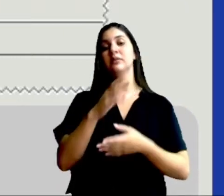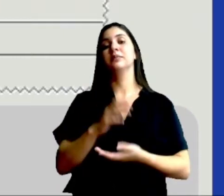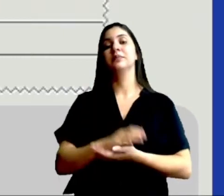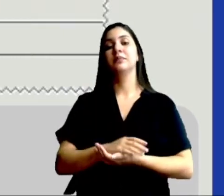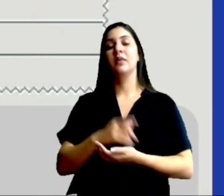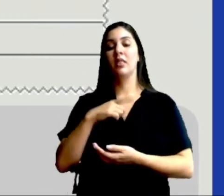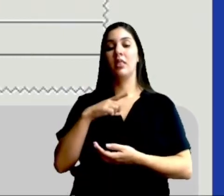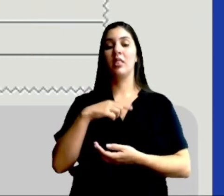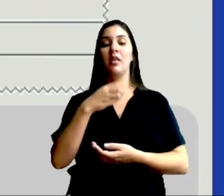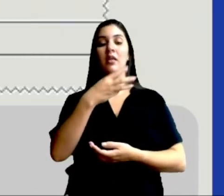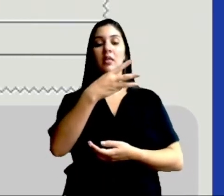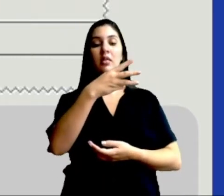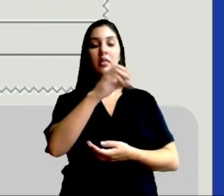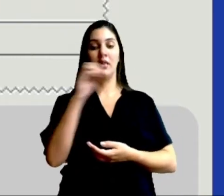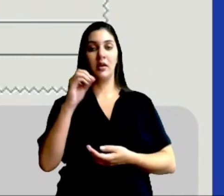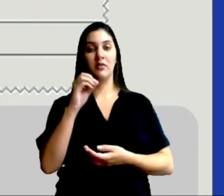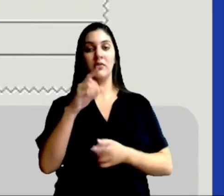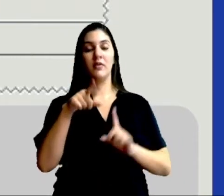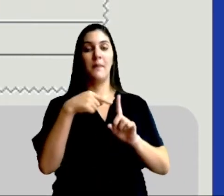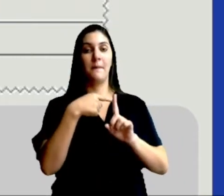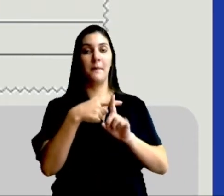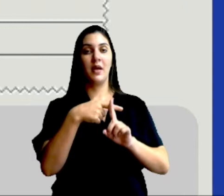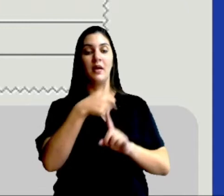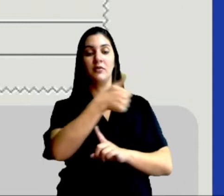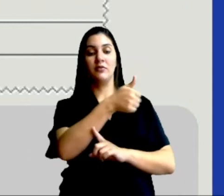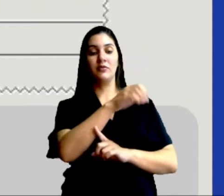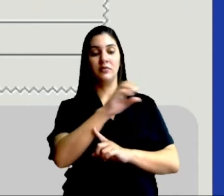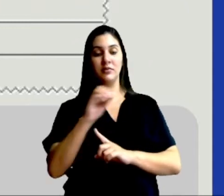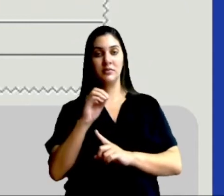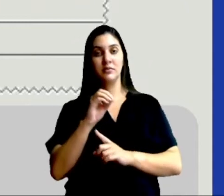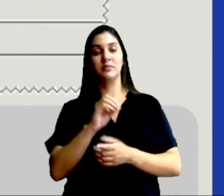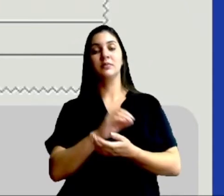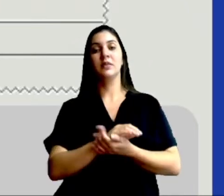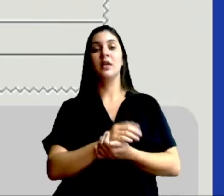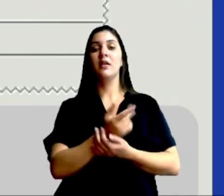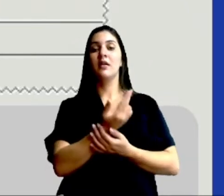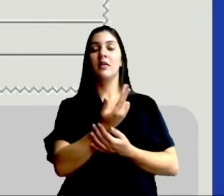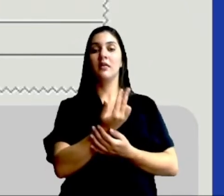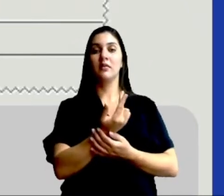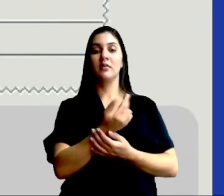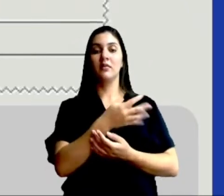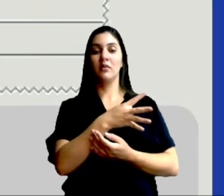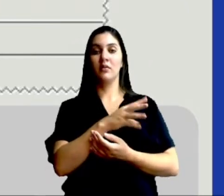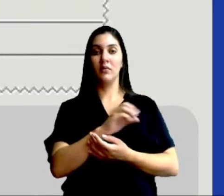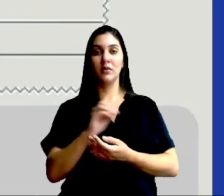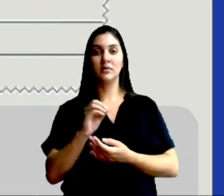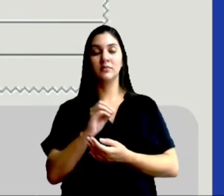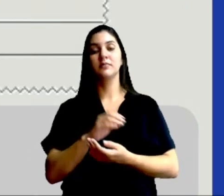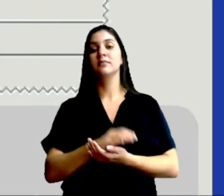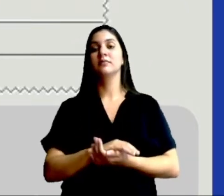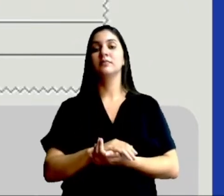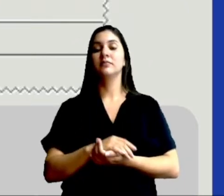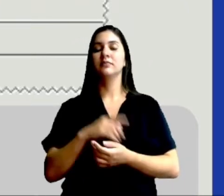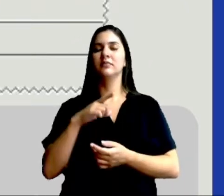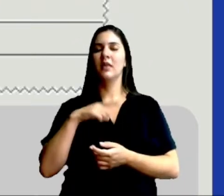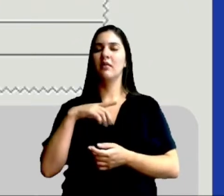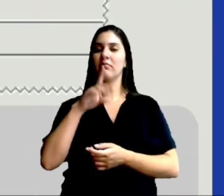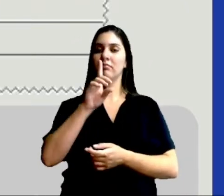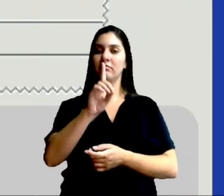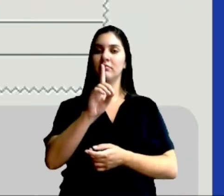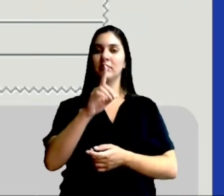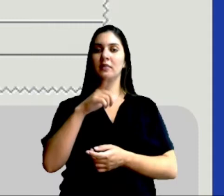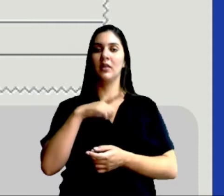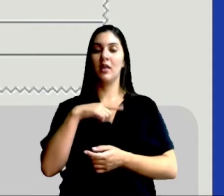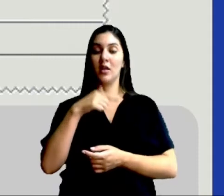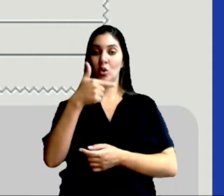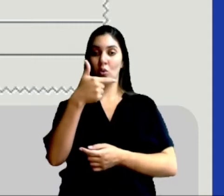que é 300, e o 1, que vai representar aí 100. 300 mais 100, 400. Na ordem das dezenas,